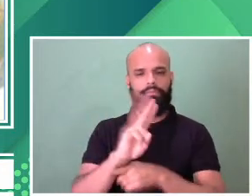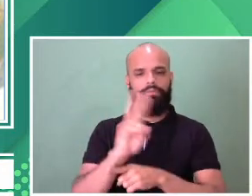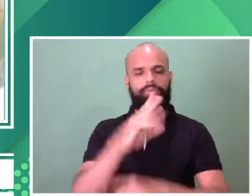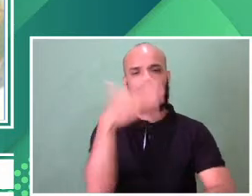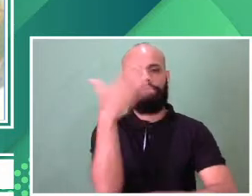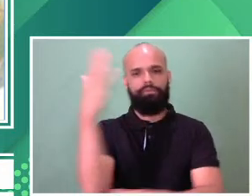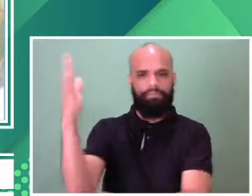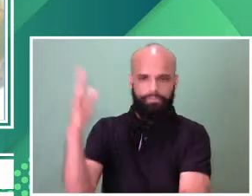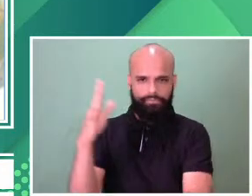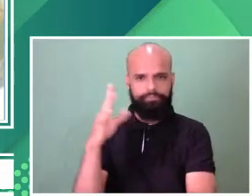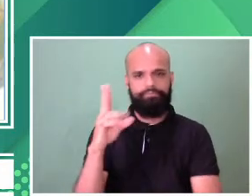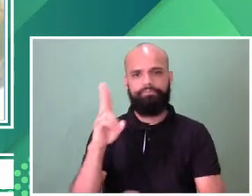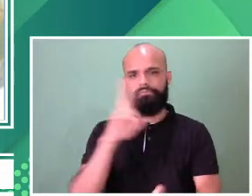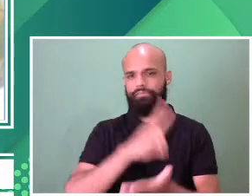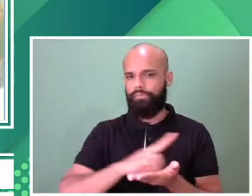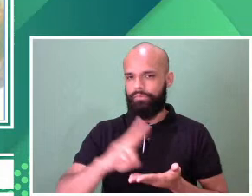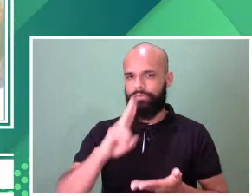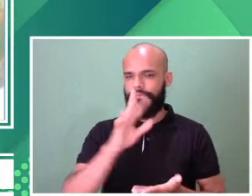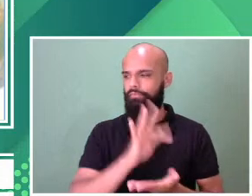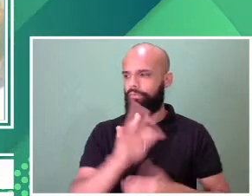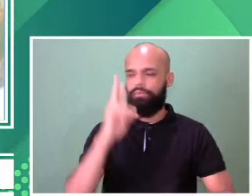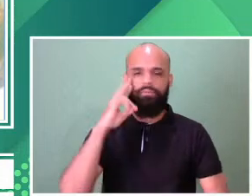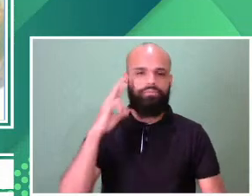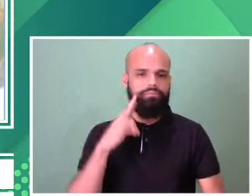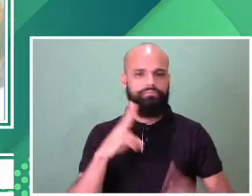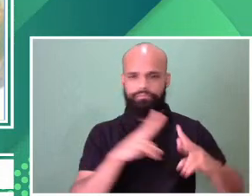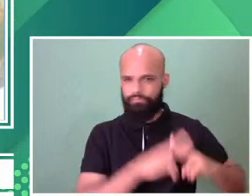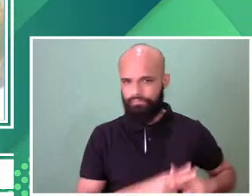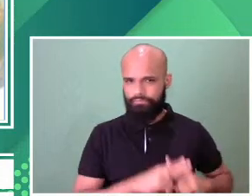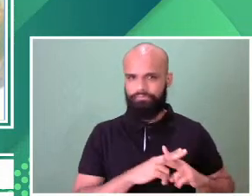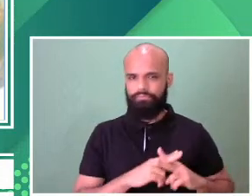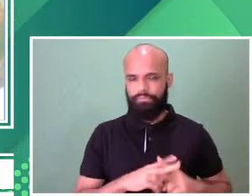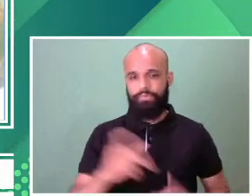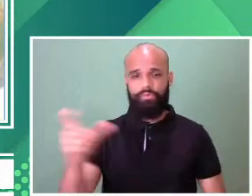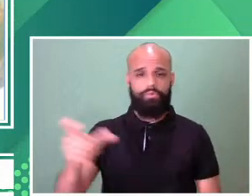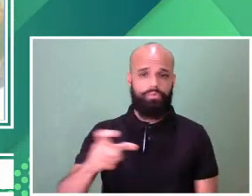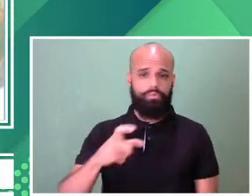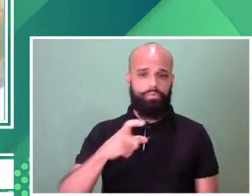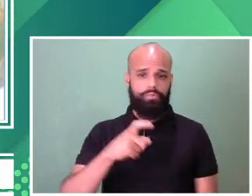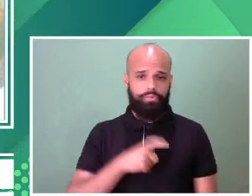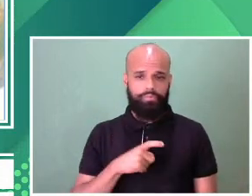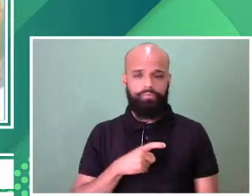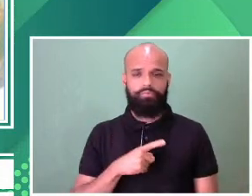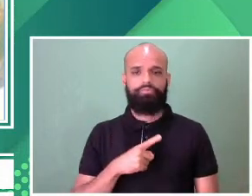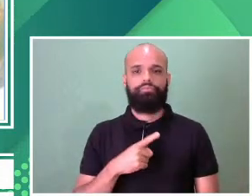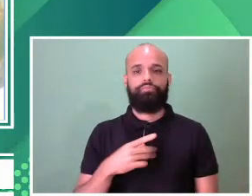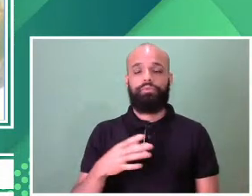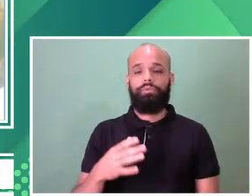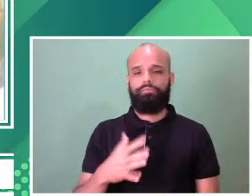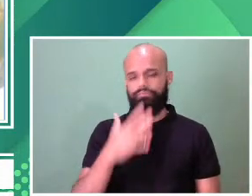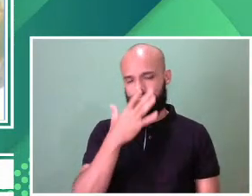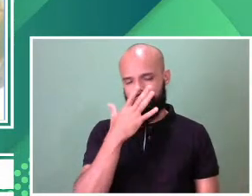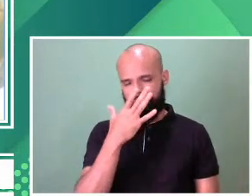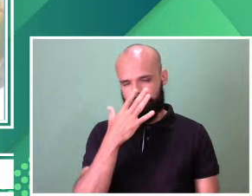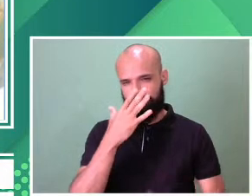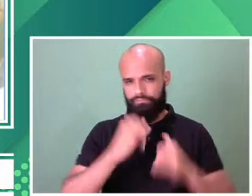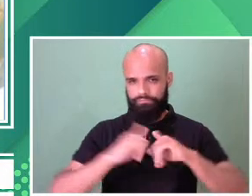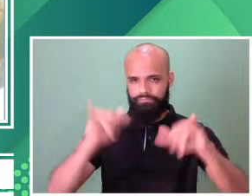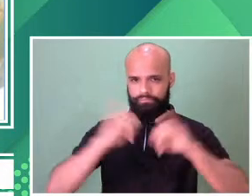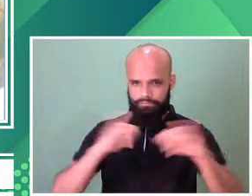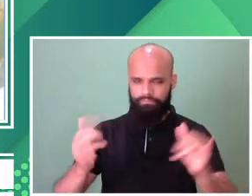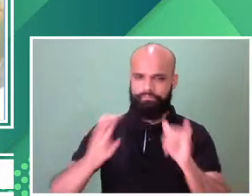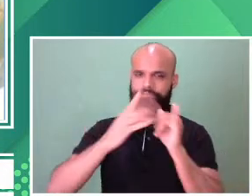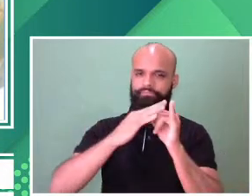da Universidade Federal de Rondônia, com o convite para acompanhar as transmissões do evento pelo canal